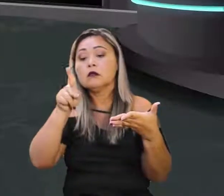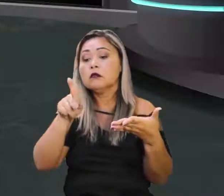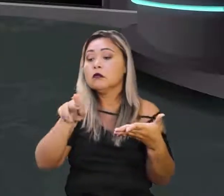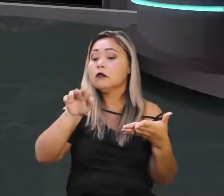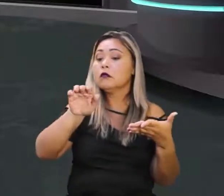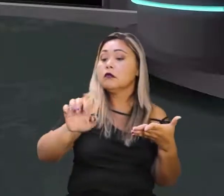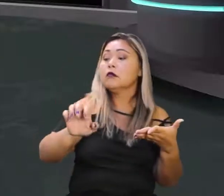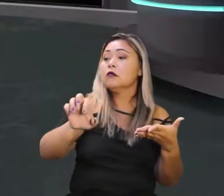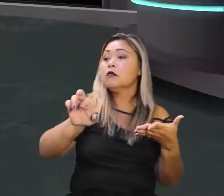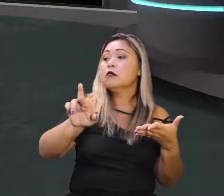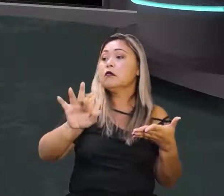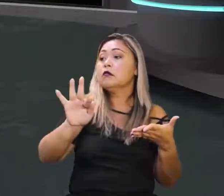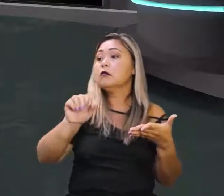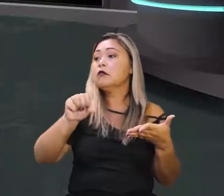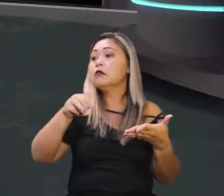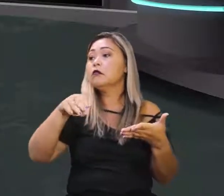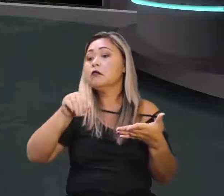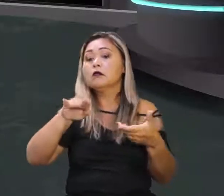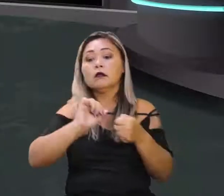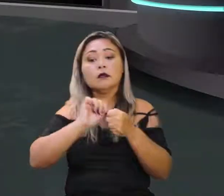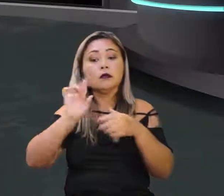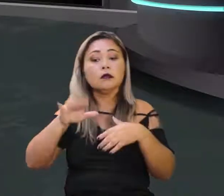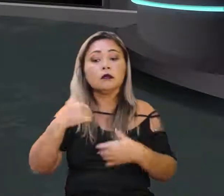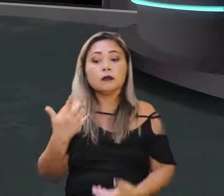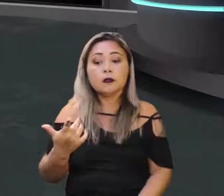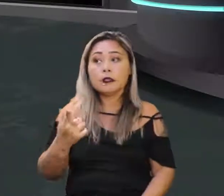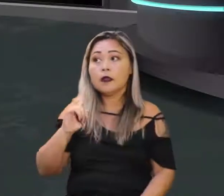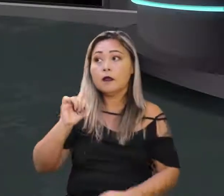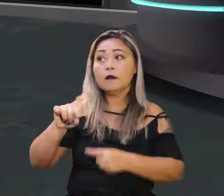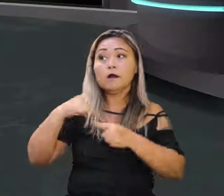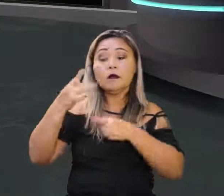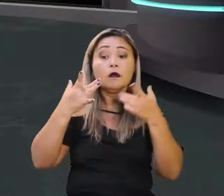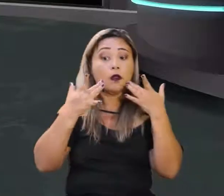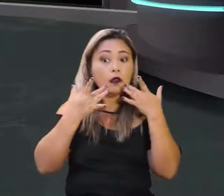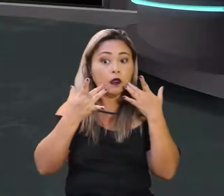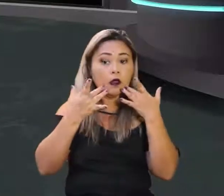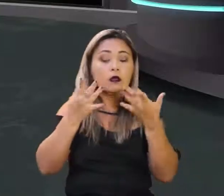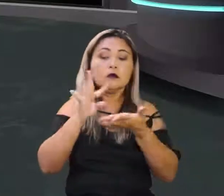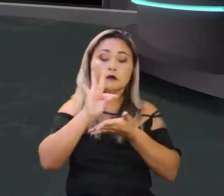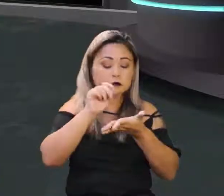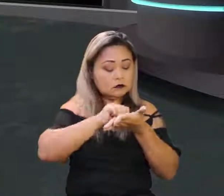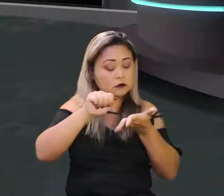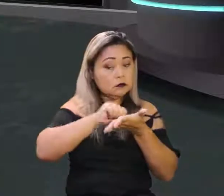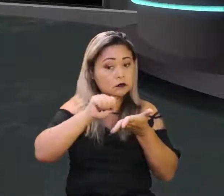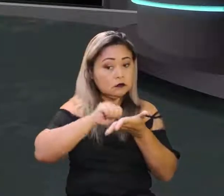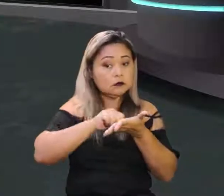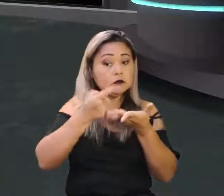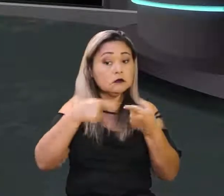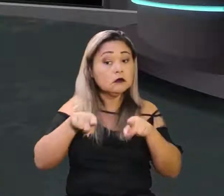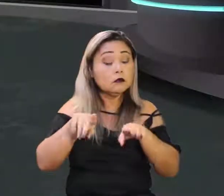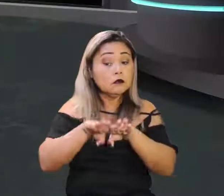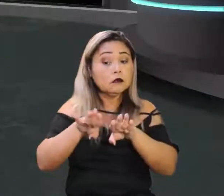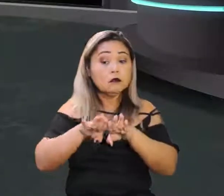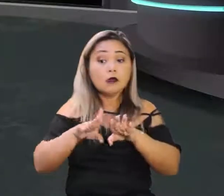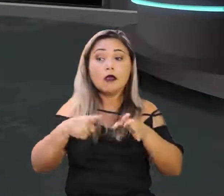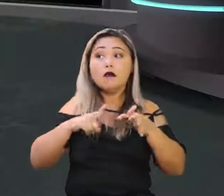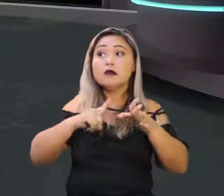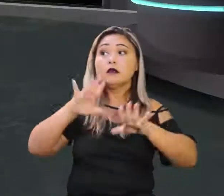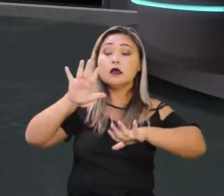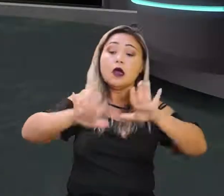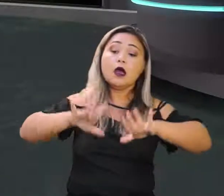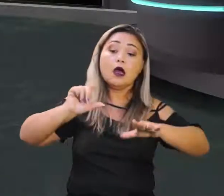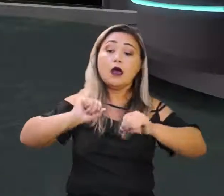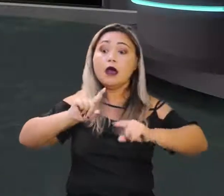como vai atuar. E também, além da peça teatral, esse texto escrito, tem também o improviso, né?